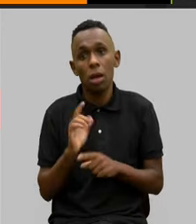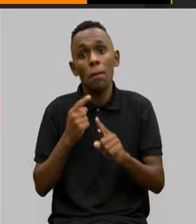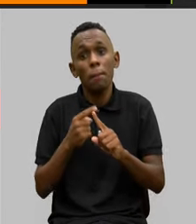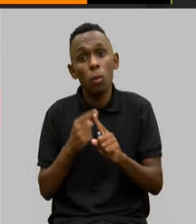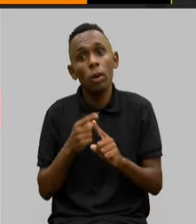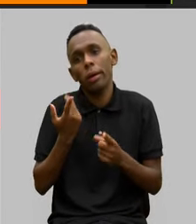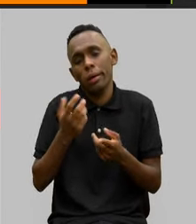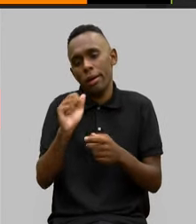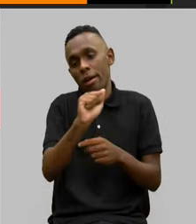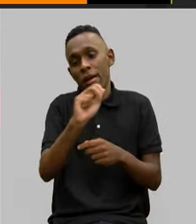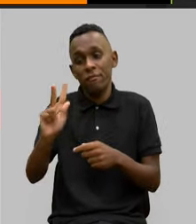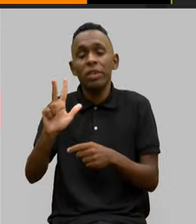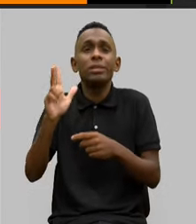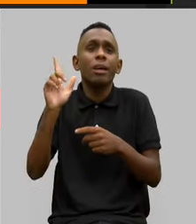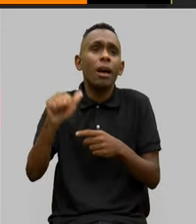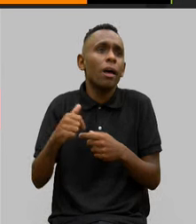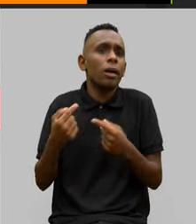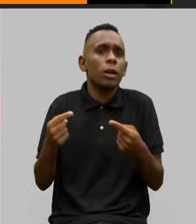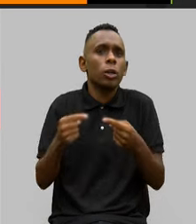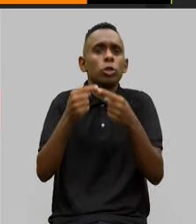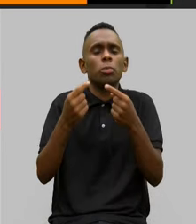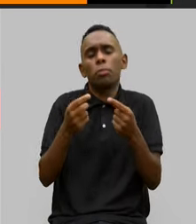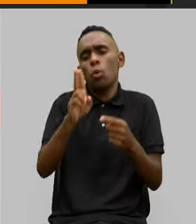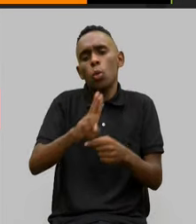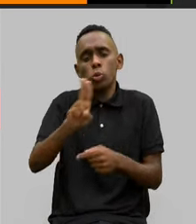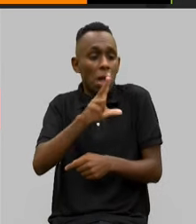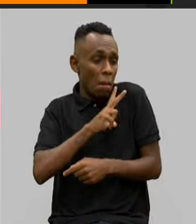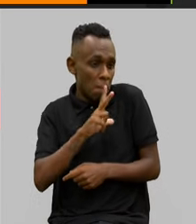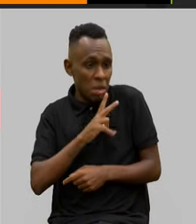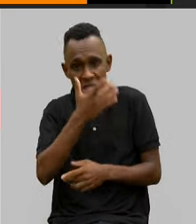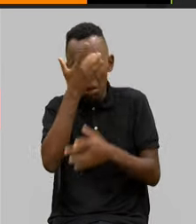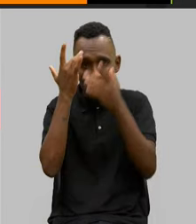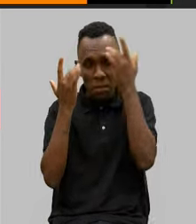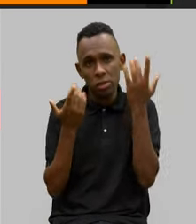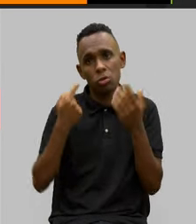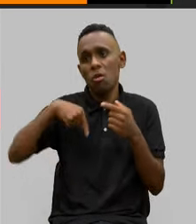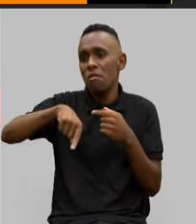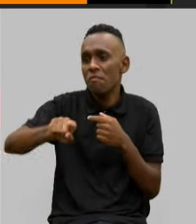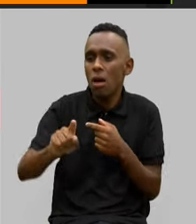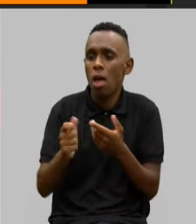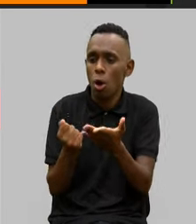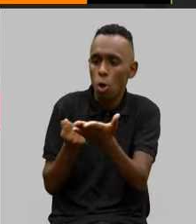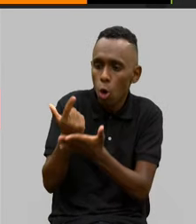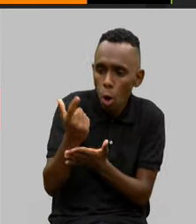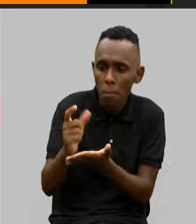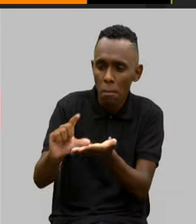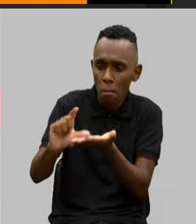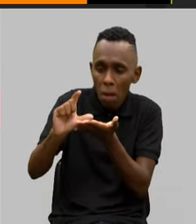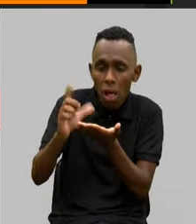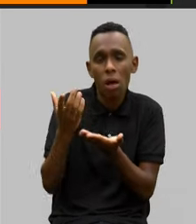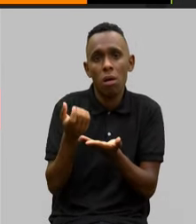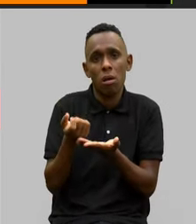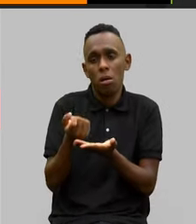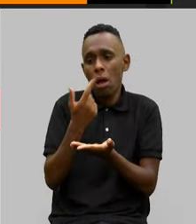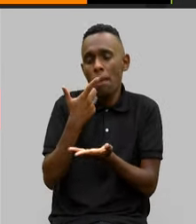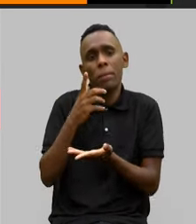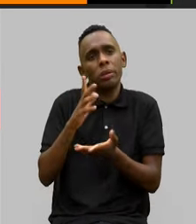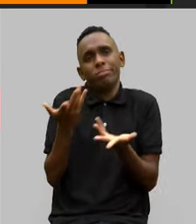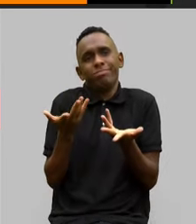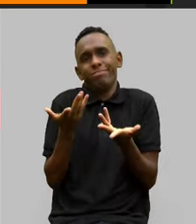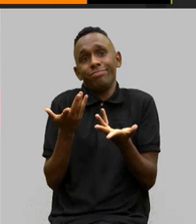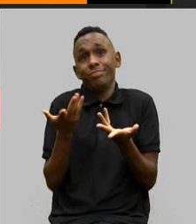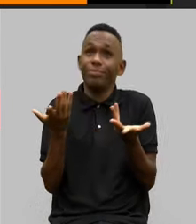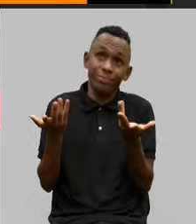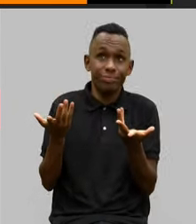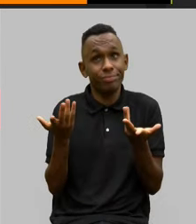a Anvisa entende que isso é um uso individual então a pessoa vai lá ela vai comprar um frasco e não acaba não tendo né vamos dizer